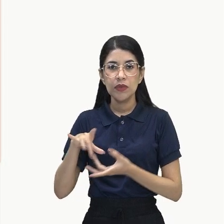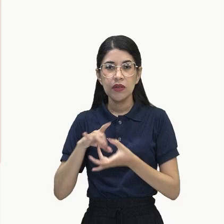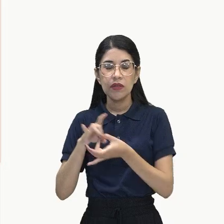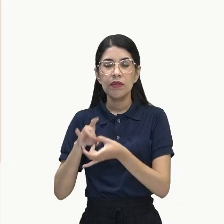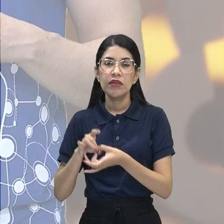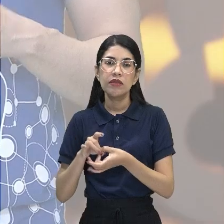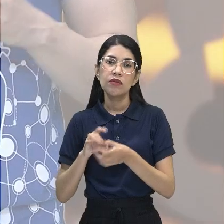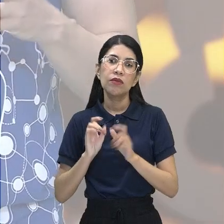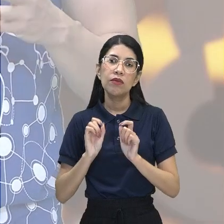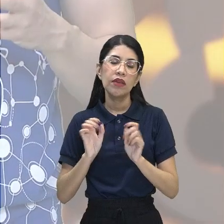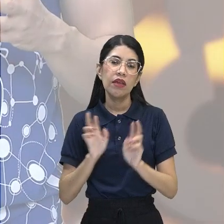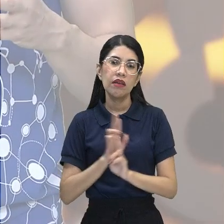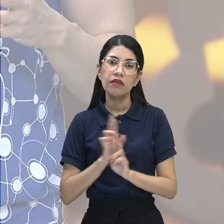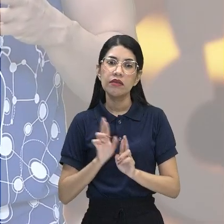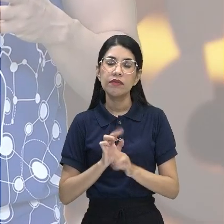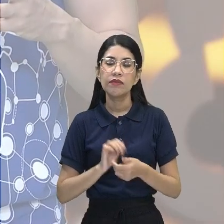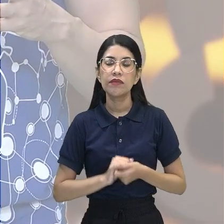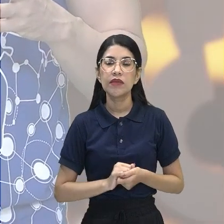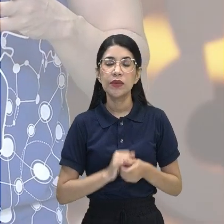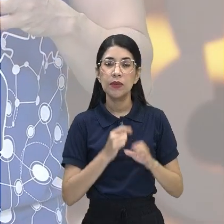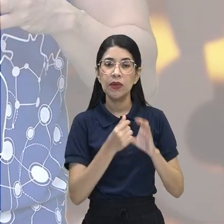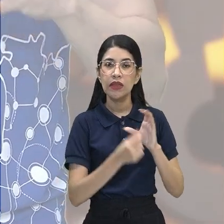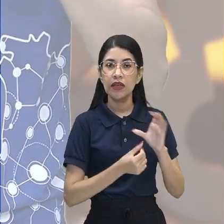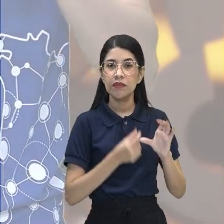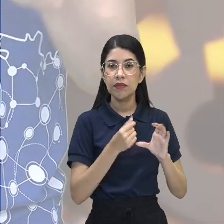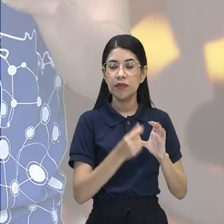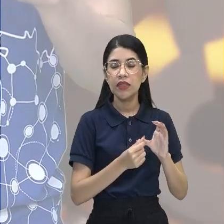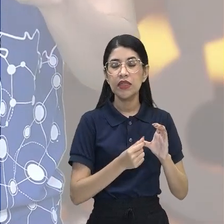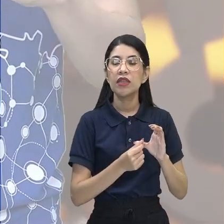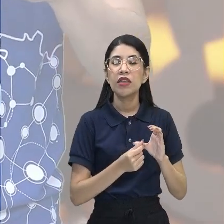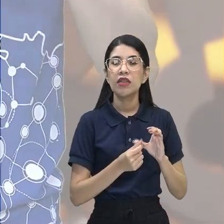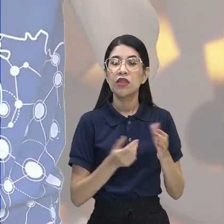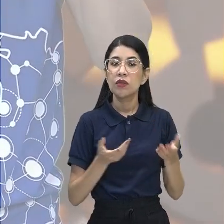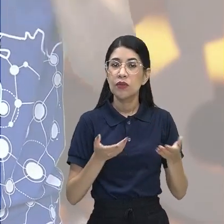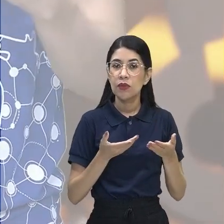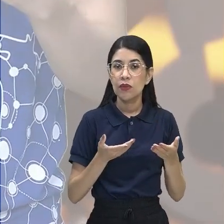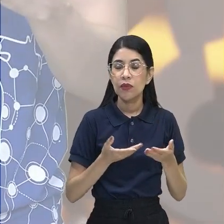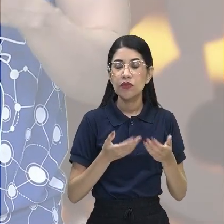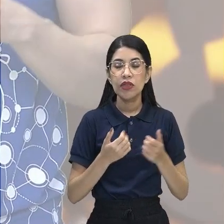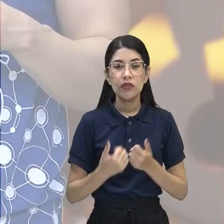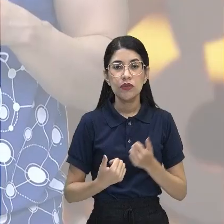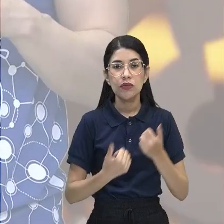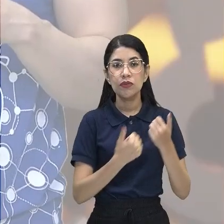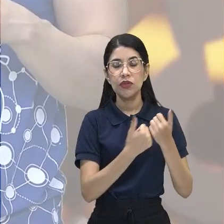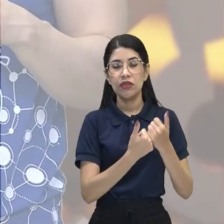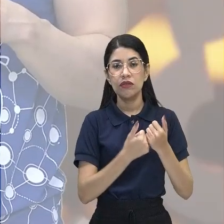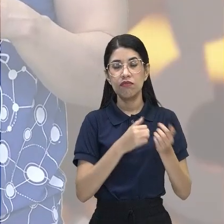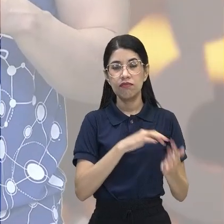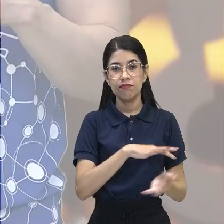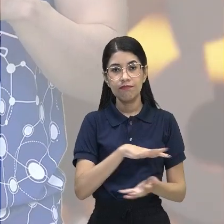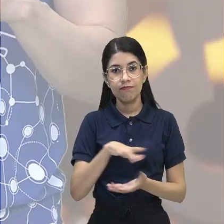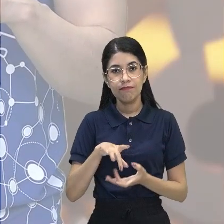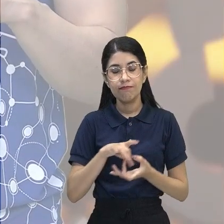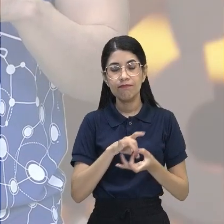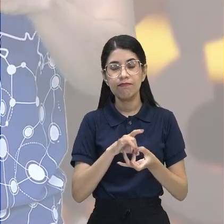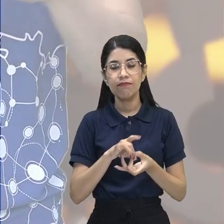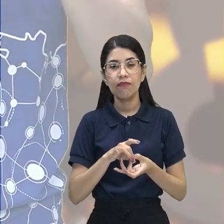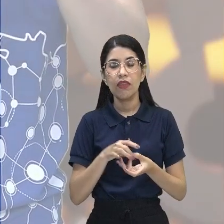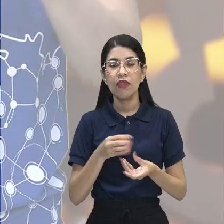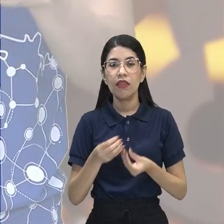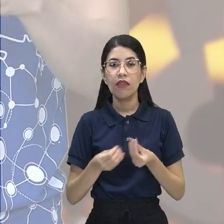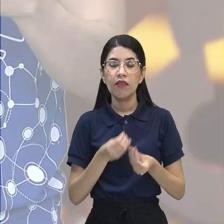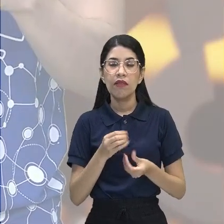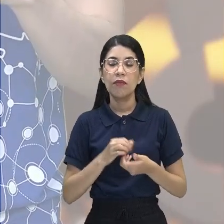né? Olha, o capitalismo, em sua fase atual, sustenta a globalização mundial. A globalização